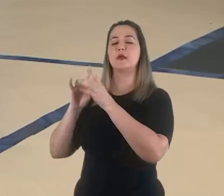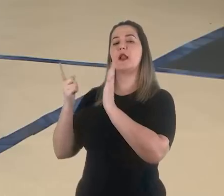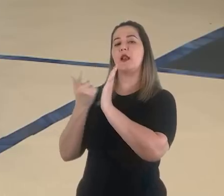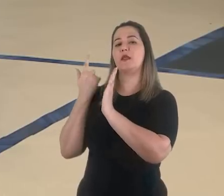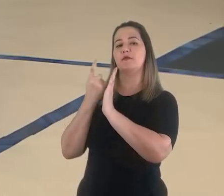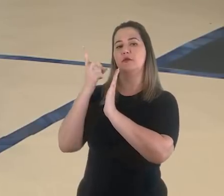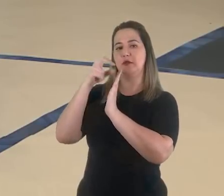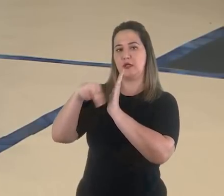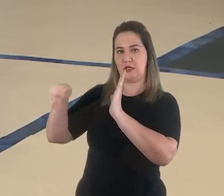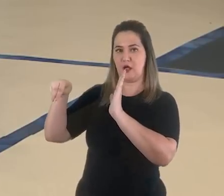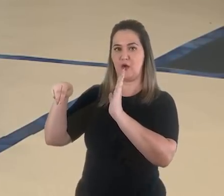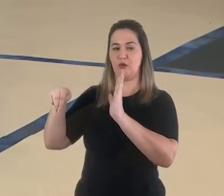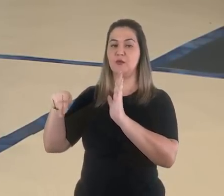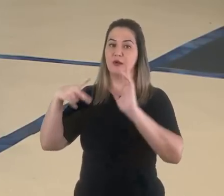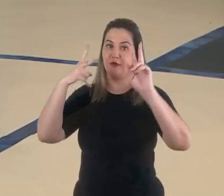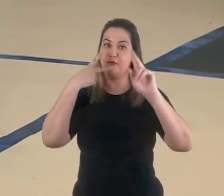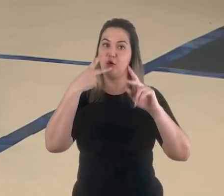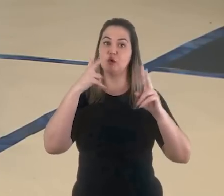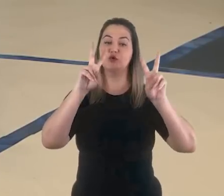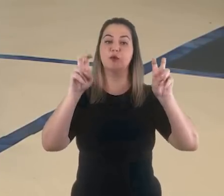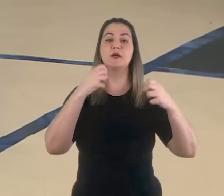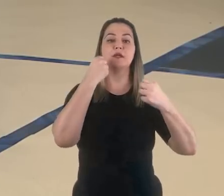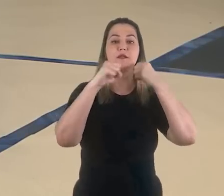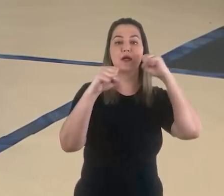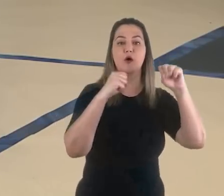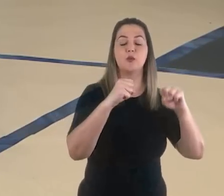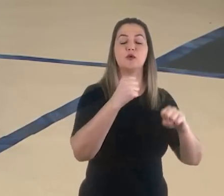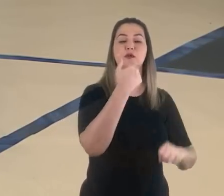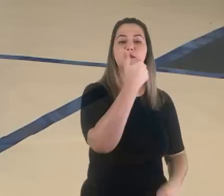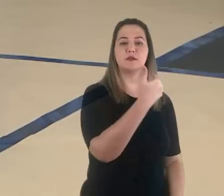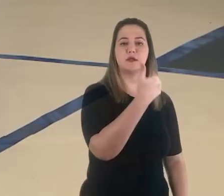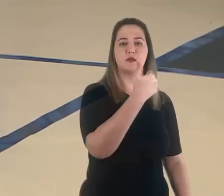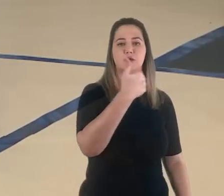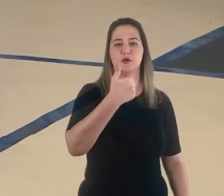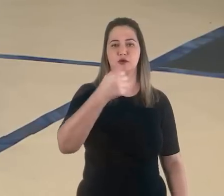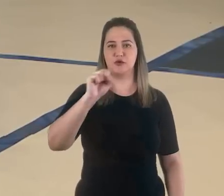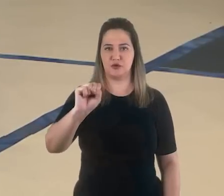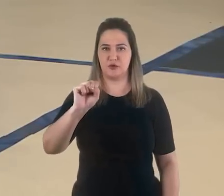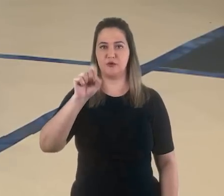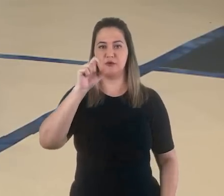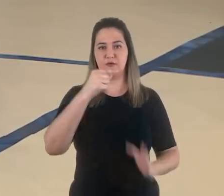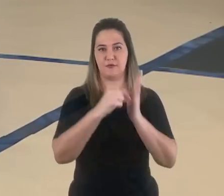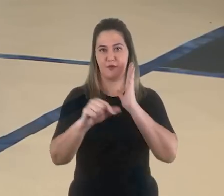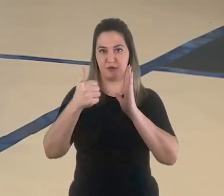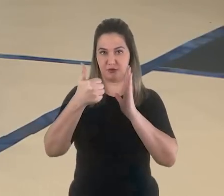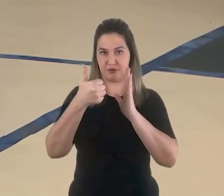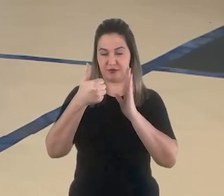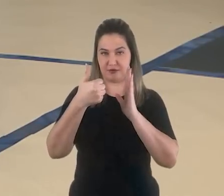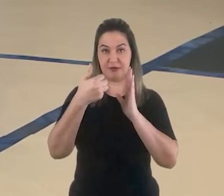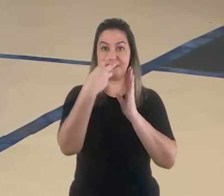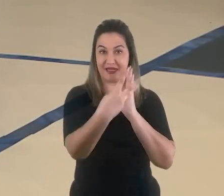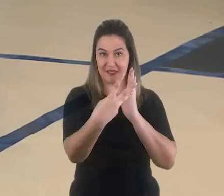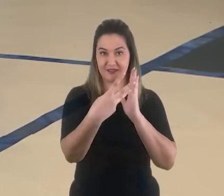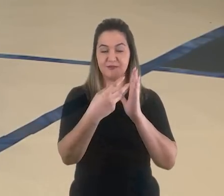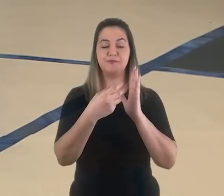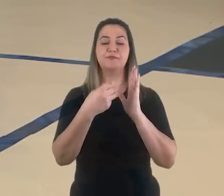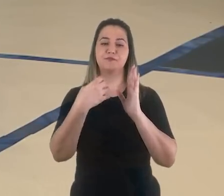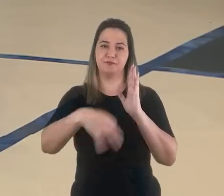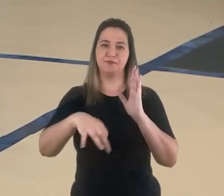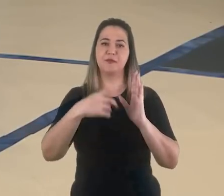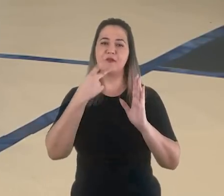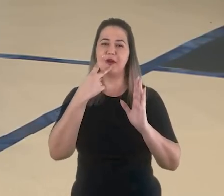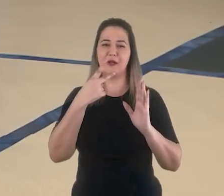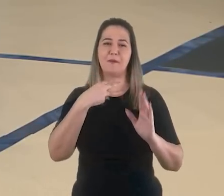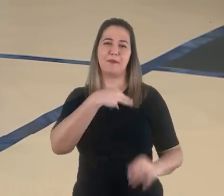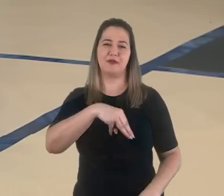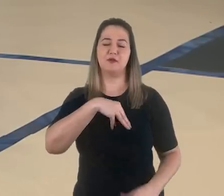citar o Salmo 118, versos 22 e 23, Jesus fez uma declaração interessante que está aqui em Mateus capítulo 21,